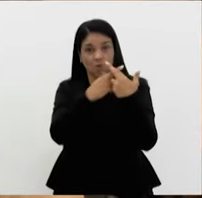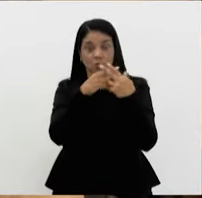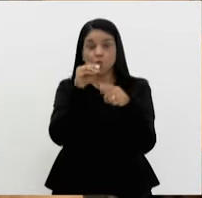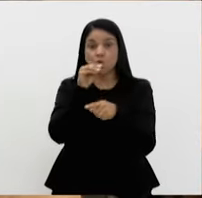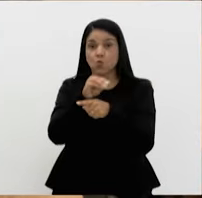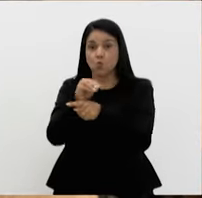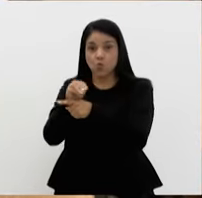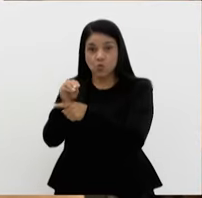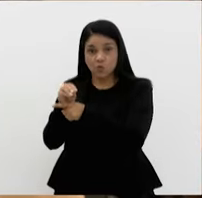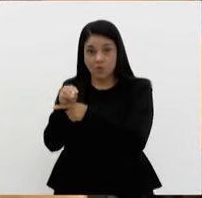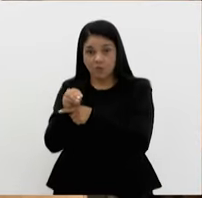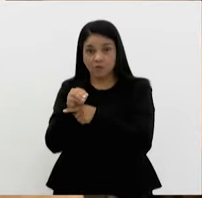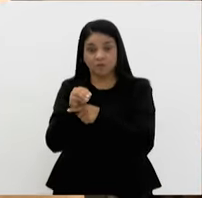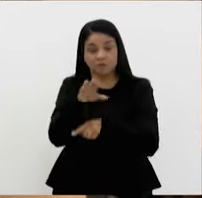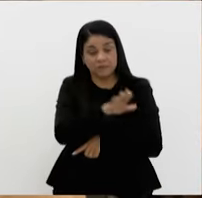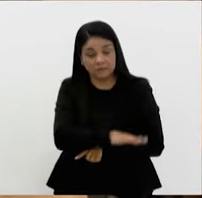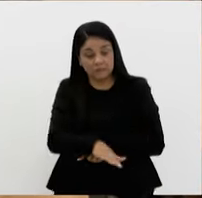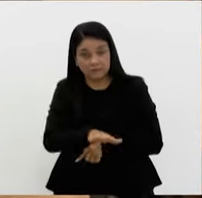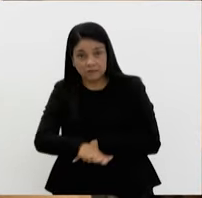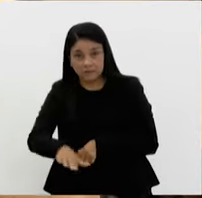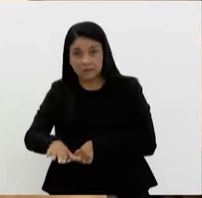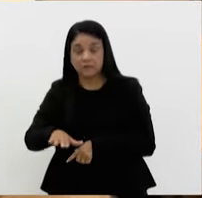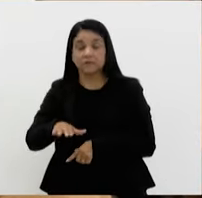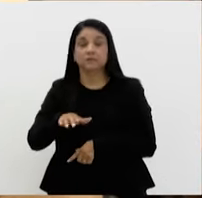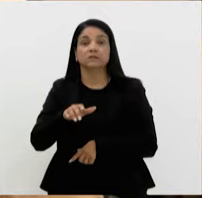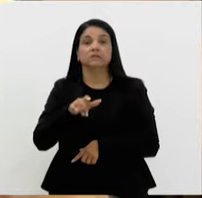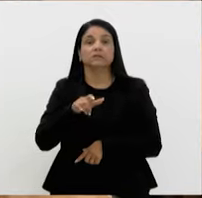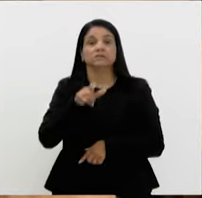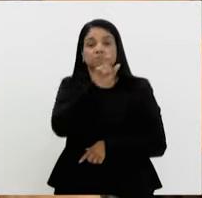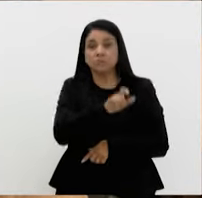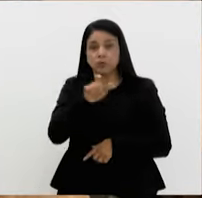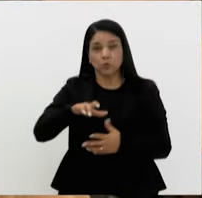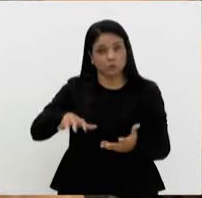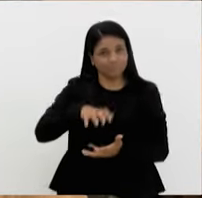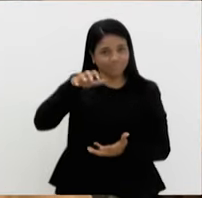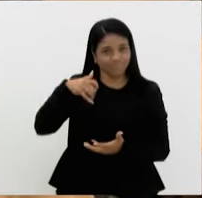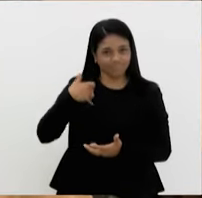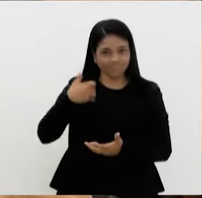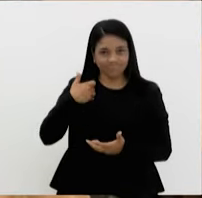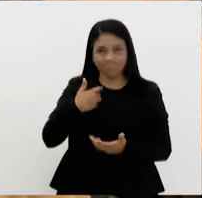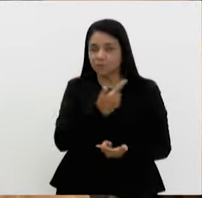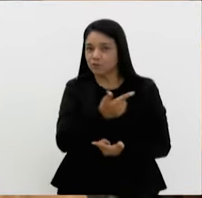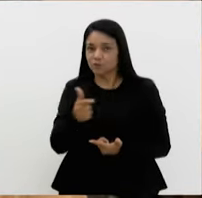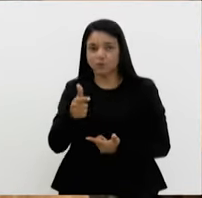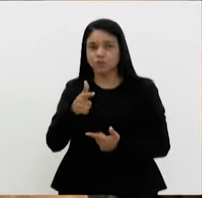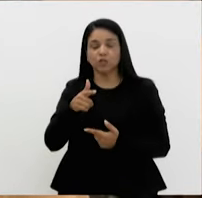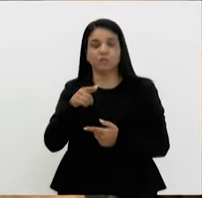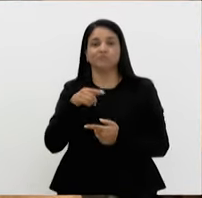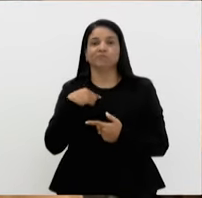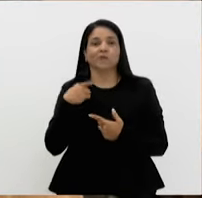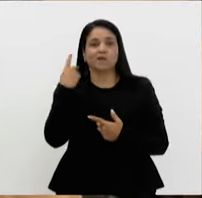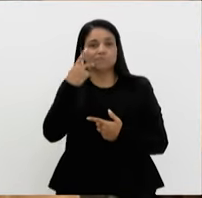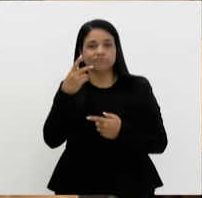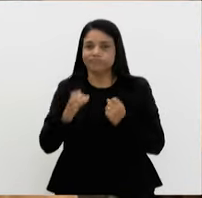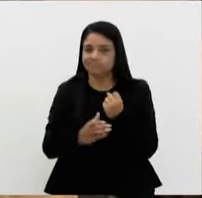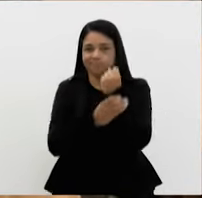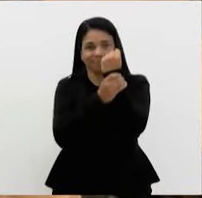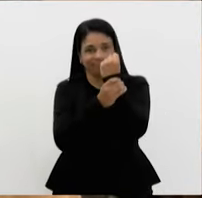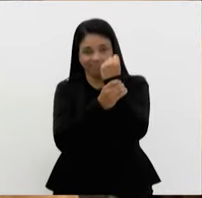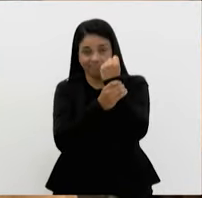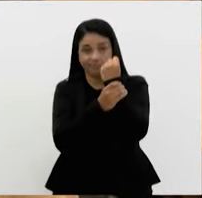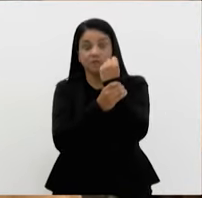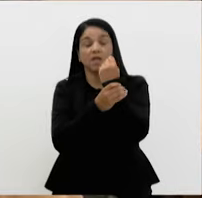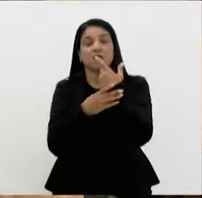cuidado das crianças e dos mais velhos, e não tinha aparatos públicos. Então, aquele período, a partir dessas